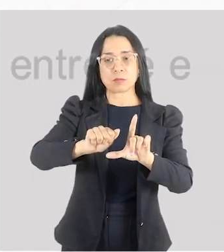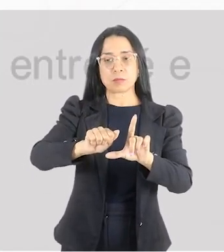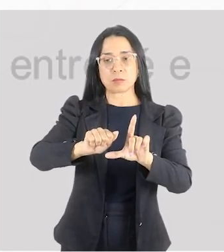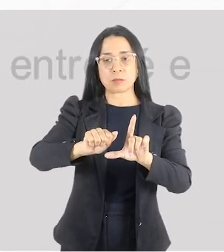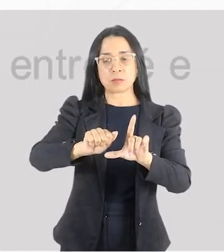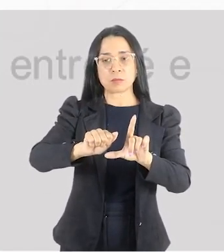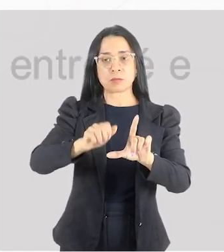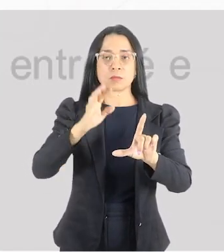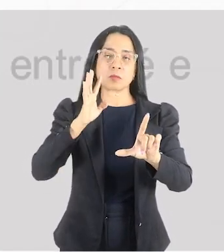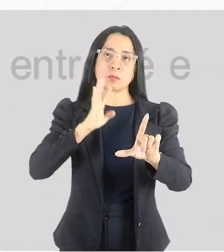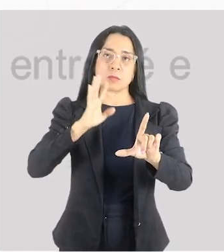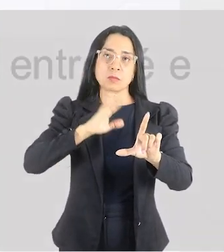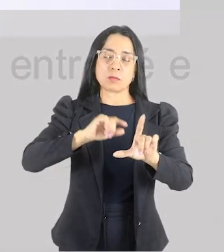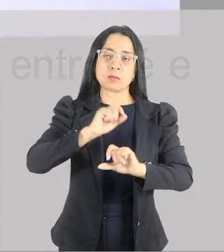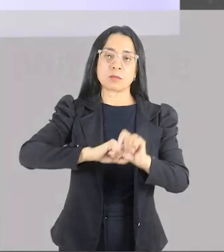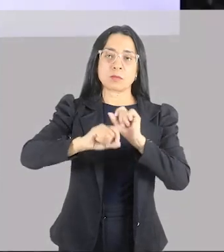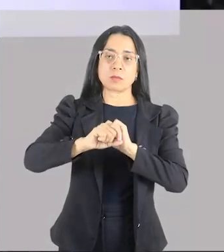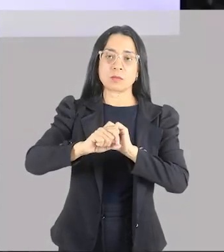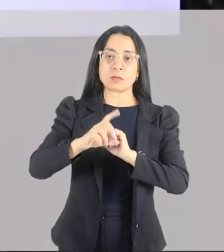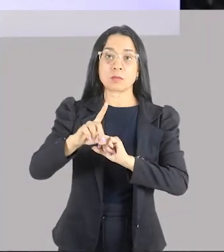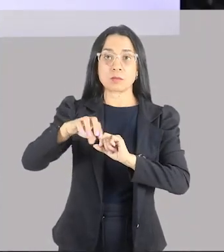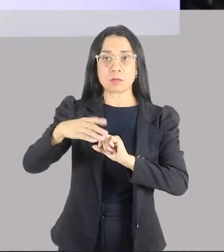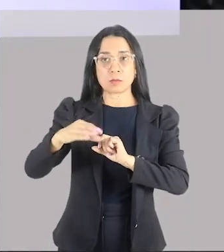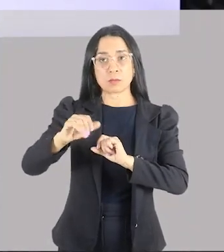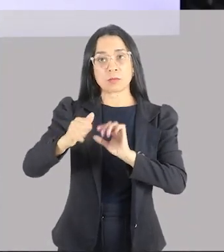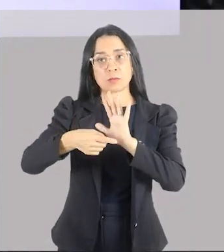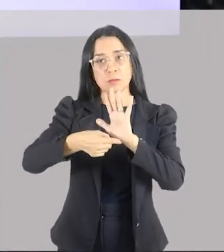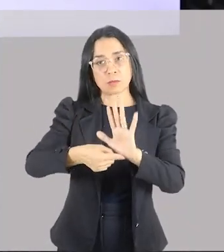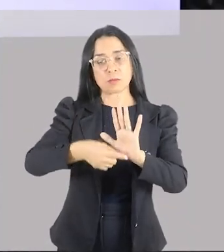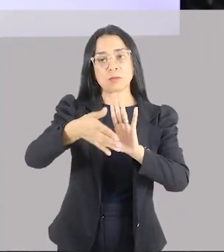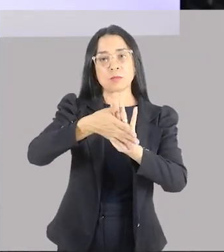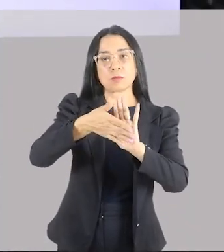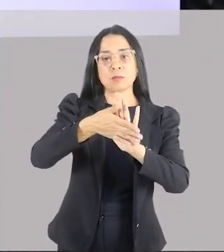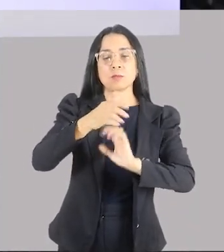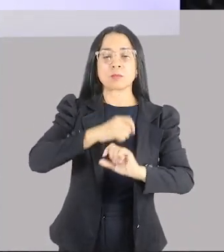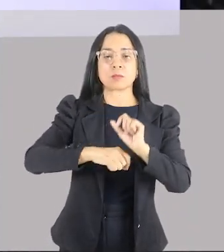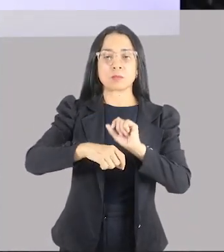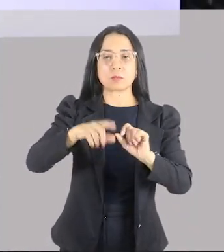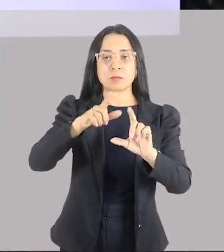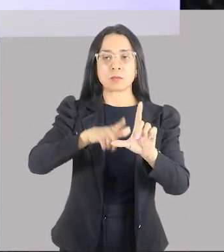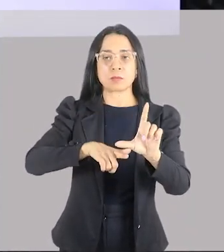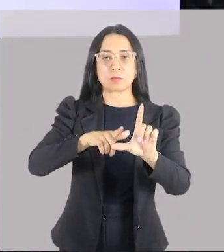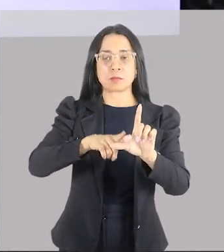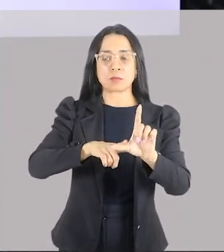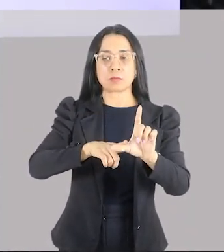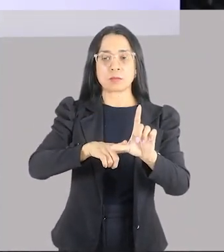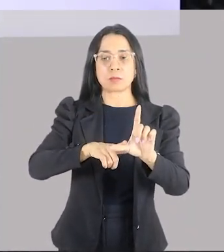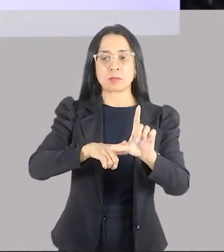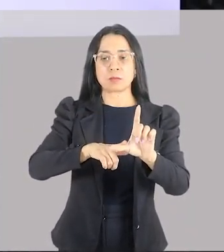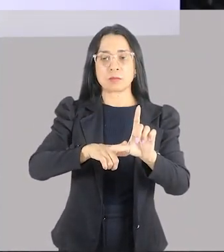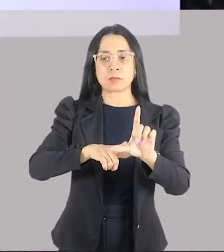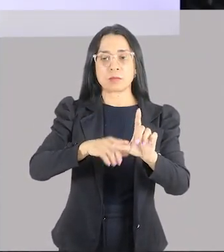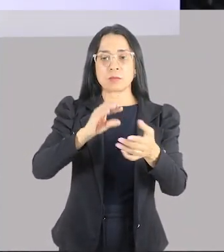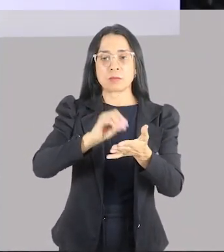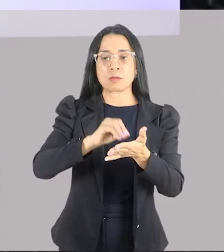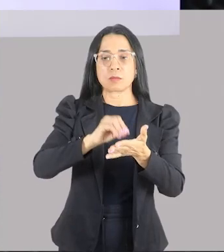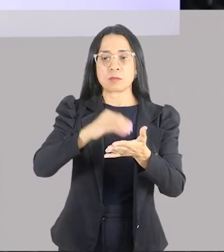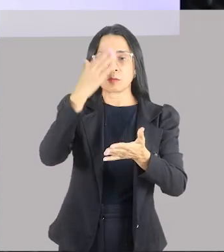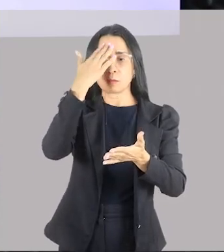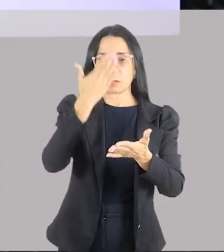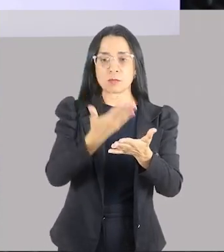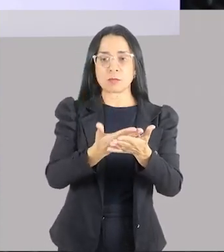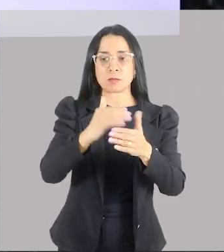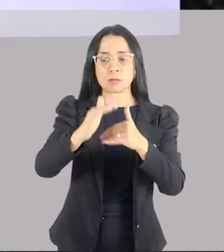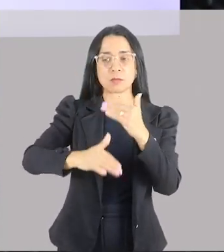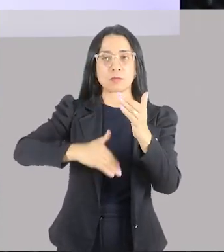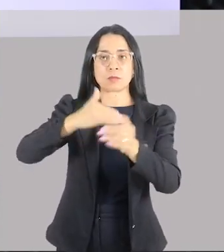legal. Descartes traz esta proposta, certo? A descrença num processo de